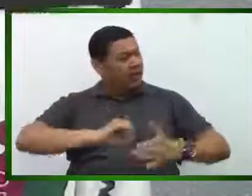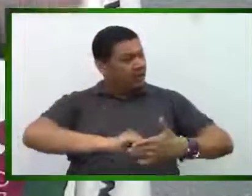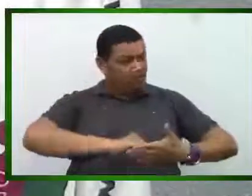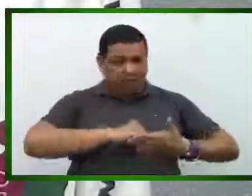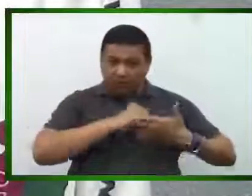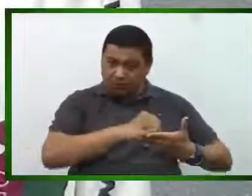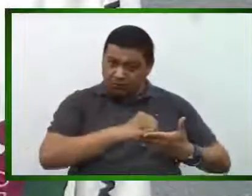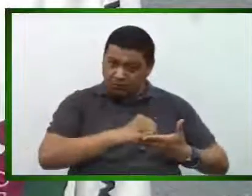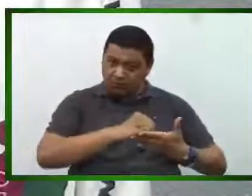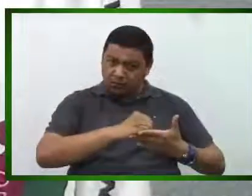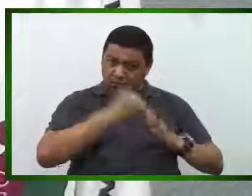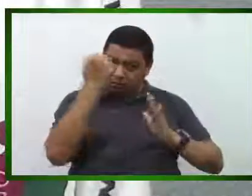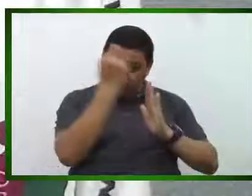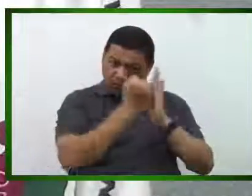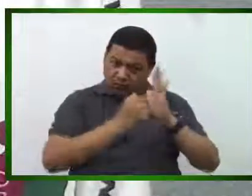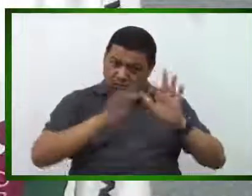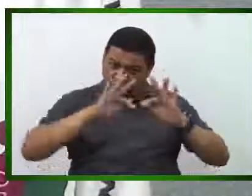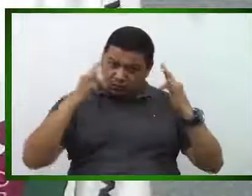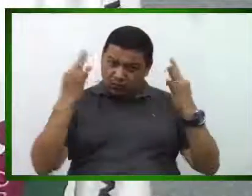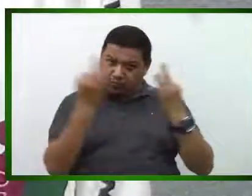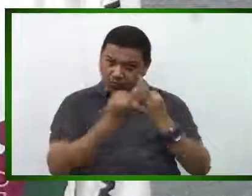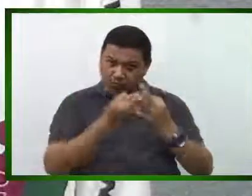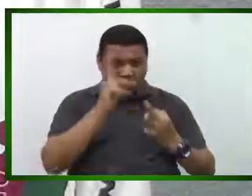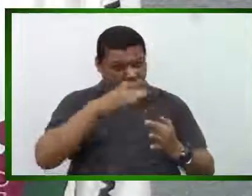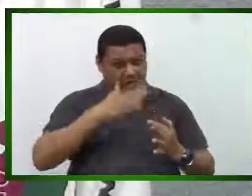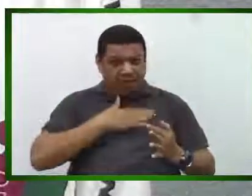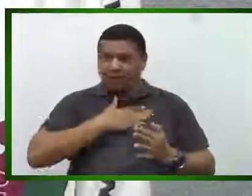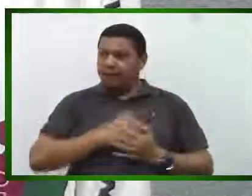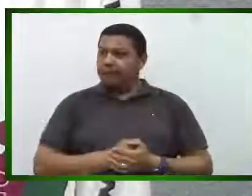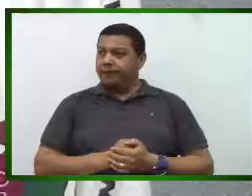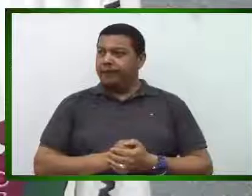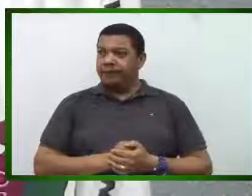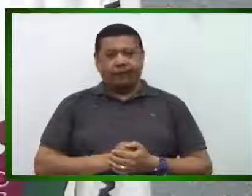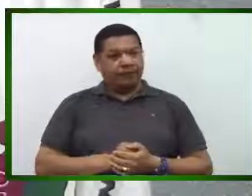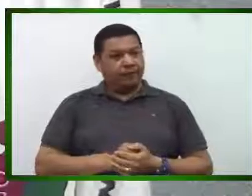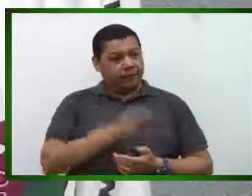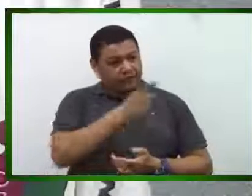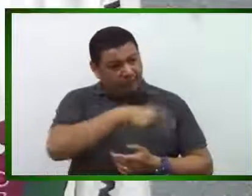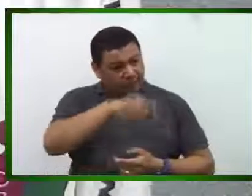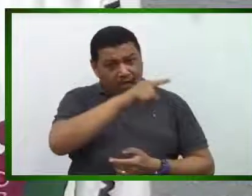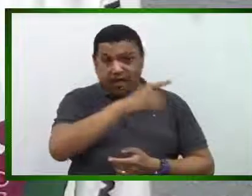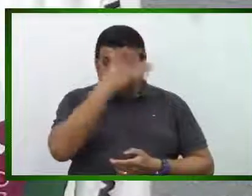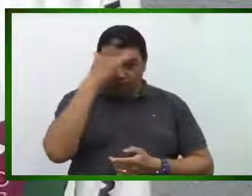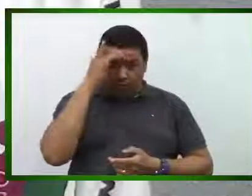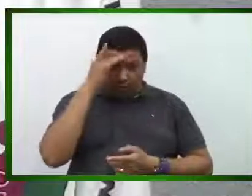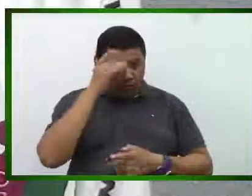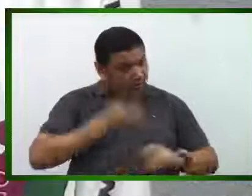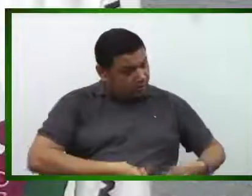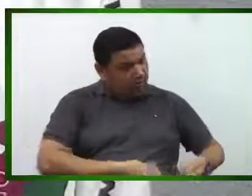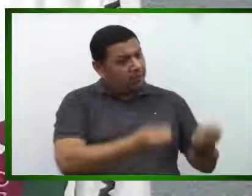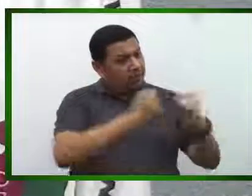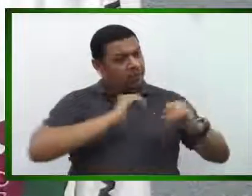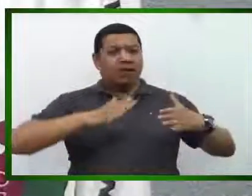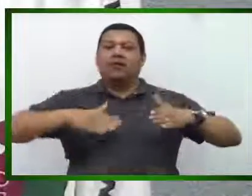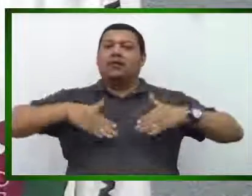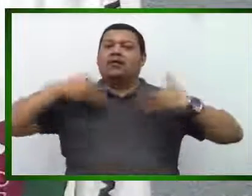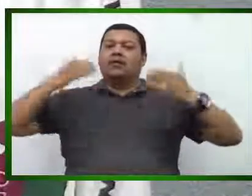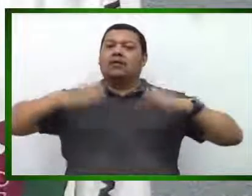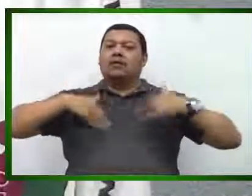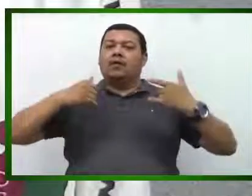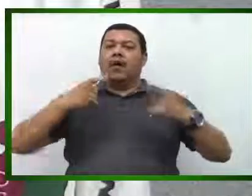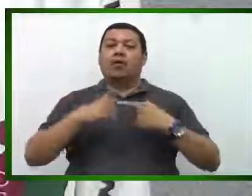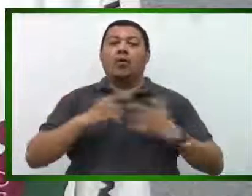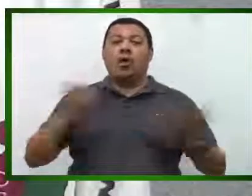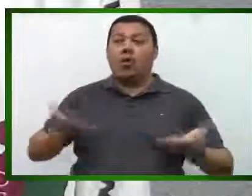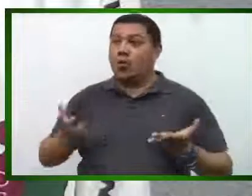das famílias. Esse é meu partido. E o povo que nos traz a alegria de hoje, onde eu